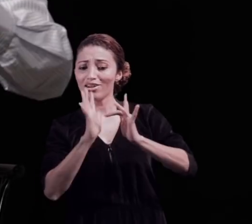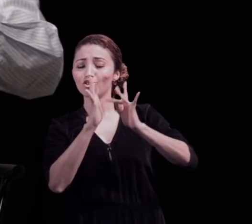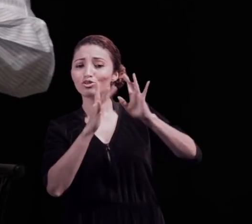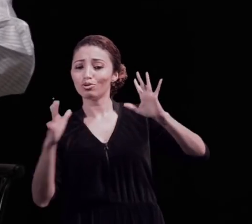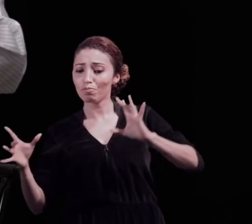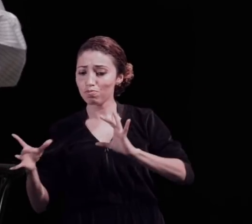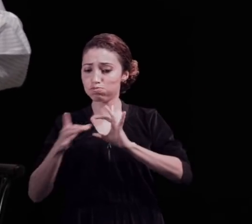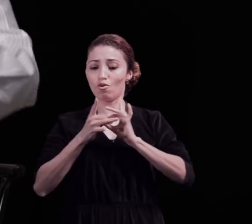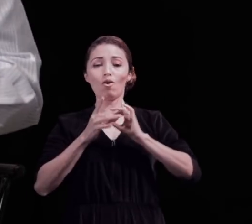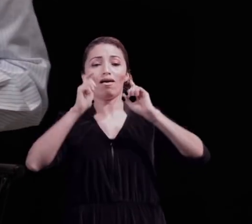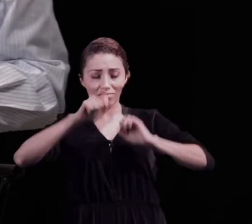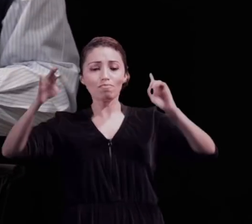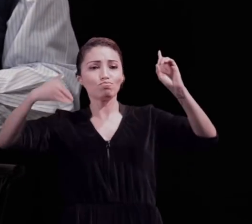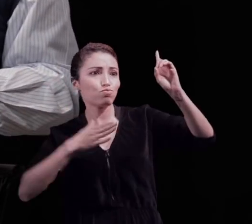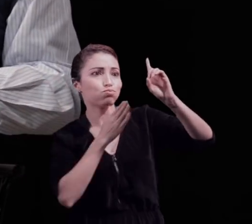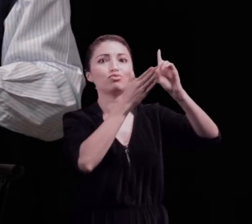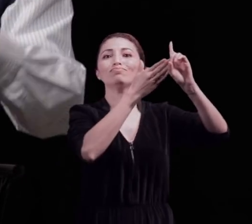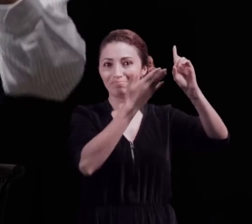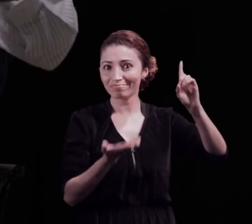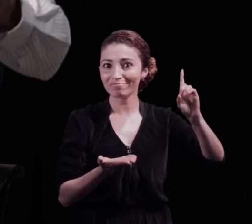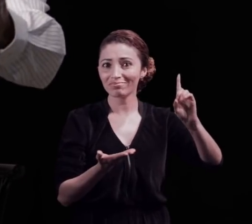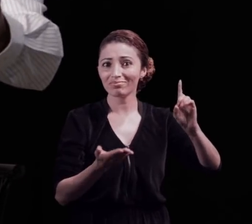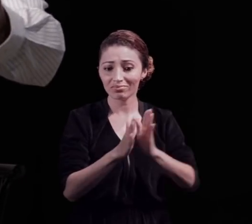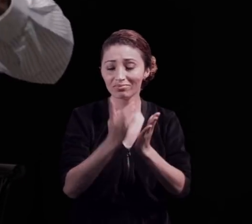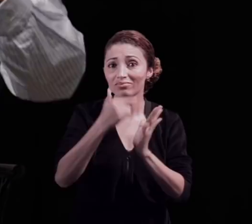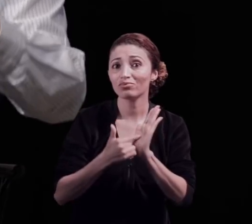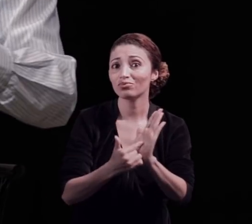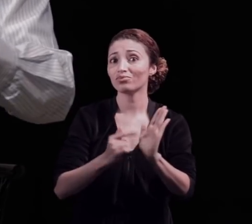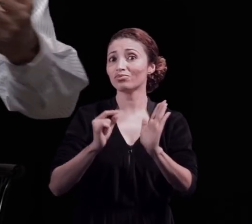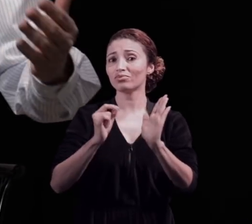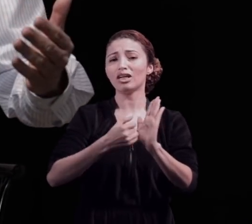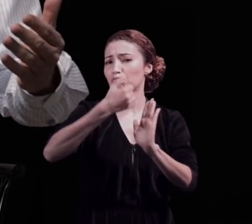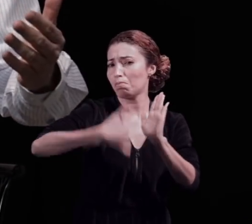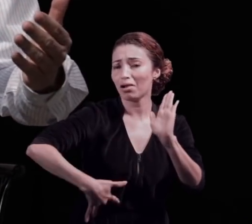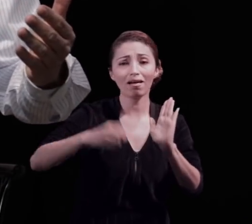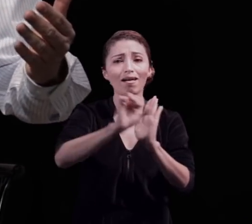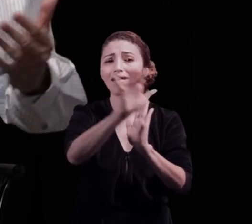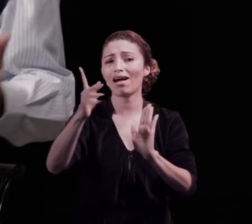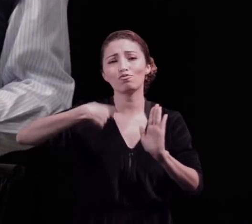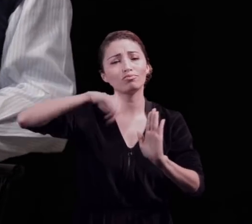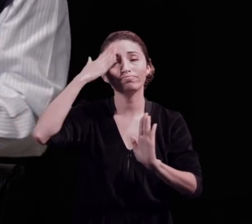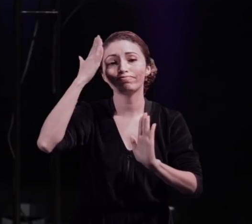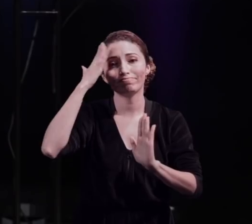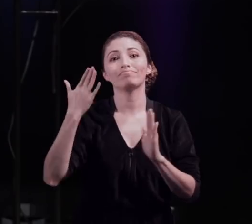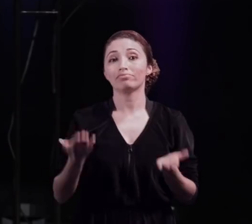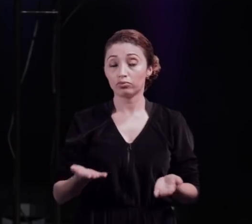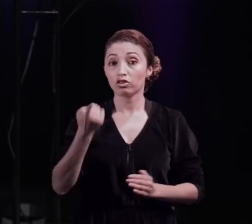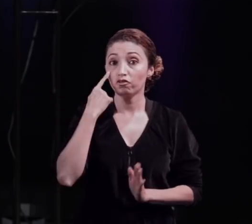não passar por Ele, Jesus Cristo. E o texto aqui vai continuar explicando e detalhando para